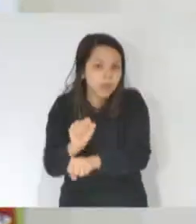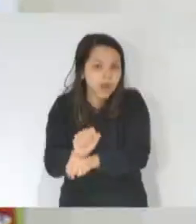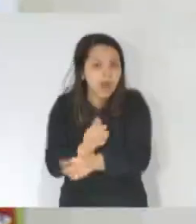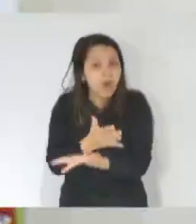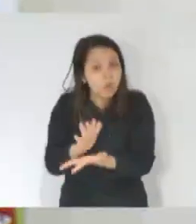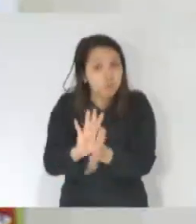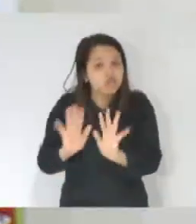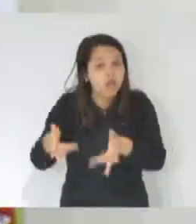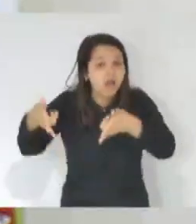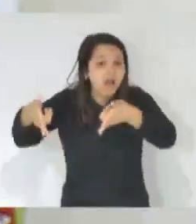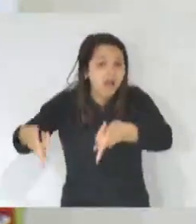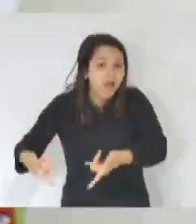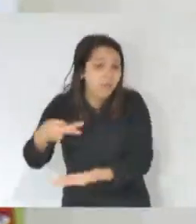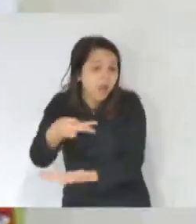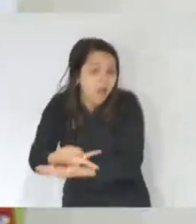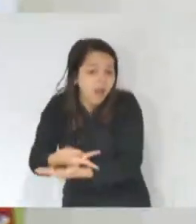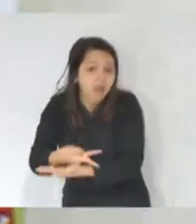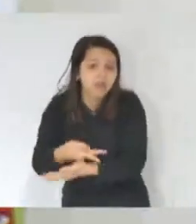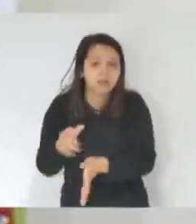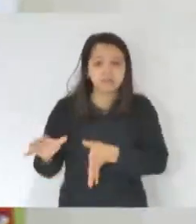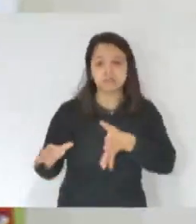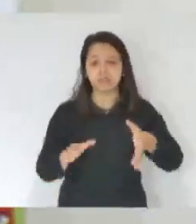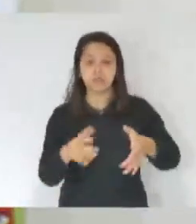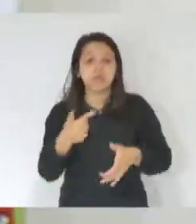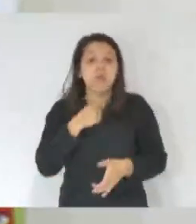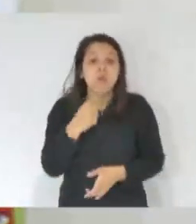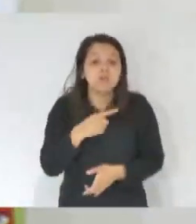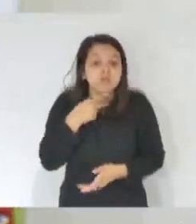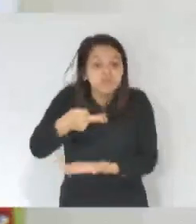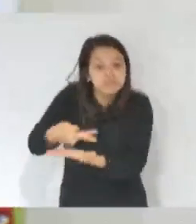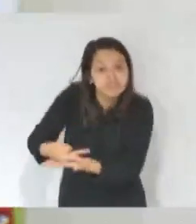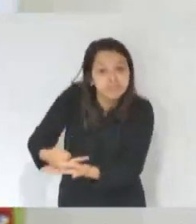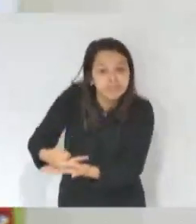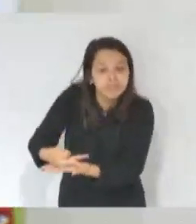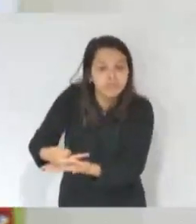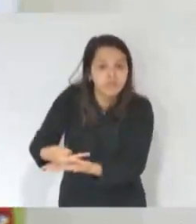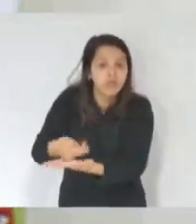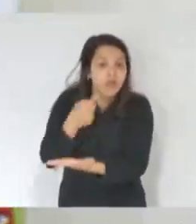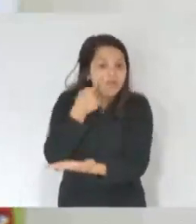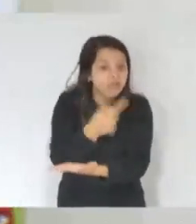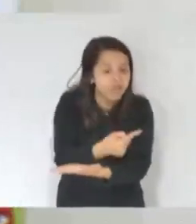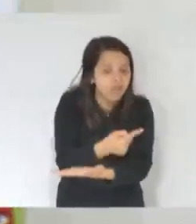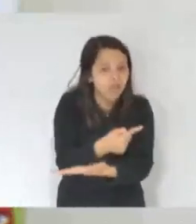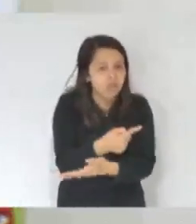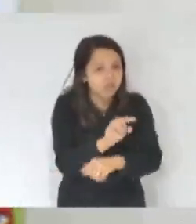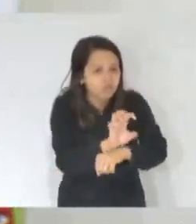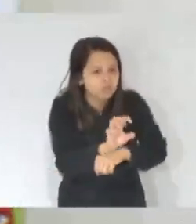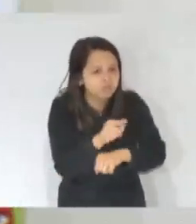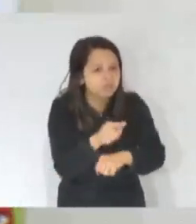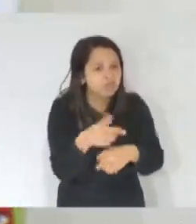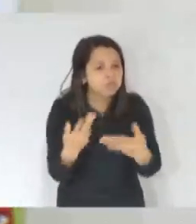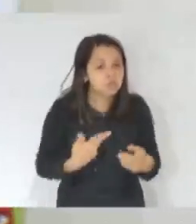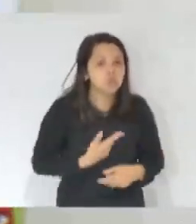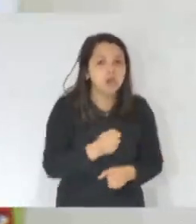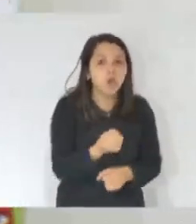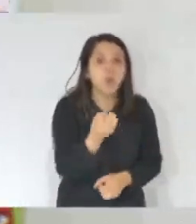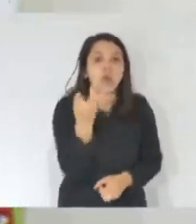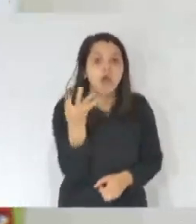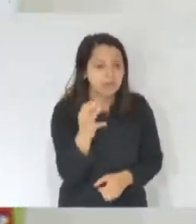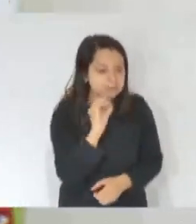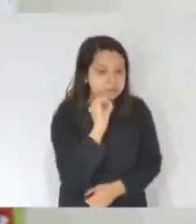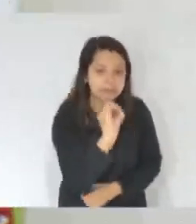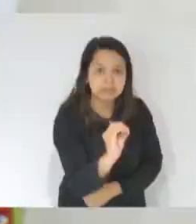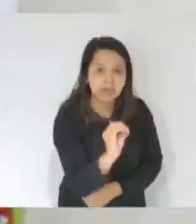movimentar, e a gente olha lá, a cada mês o Estado, 0 cirurgia disso, 0. Agora, com